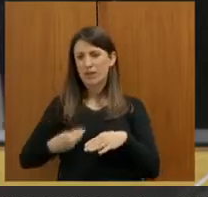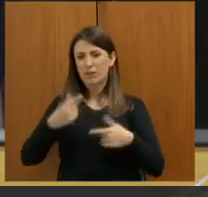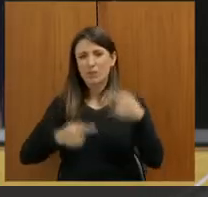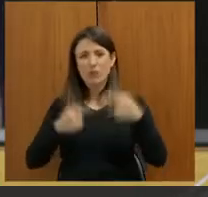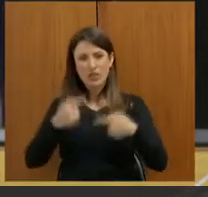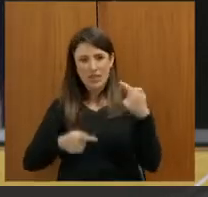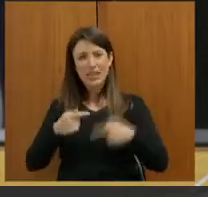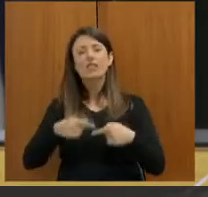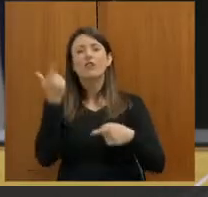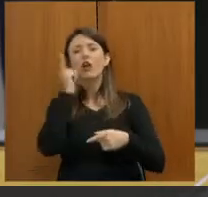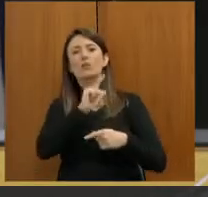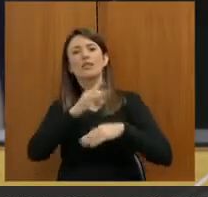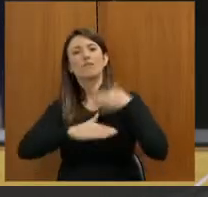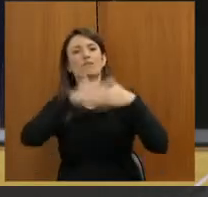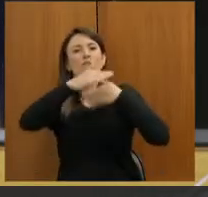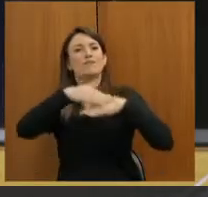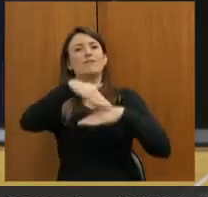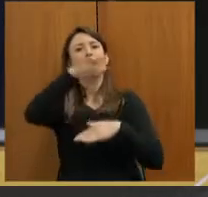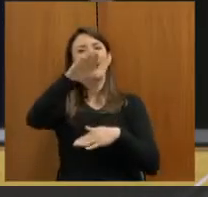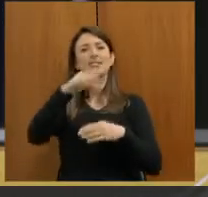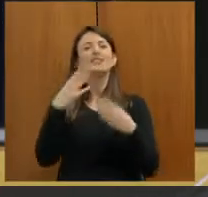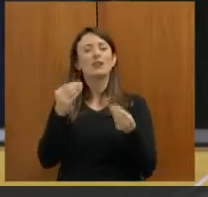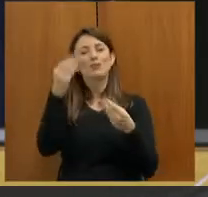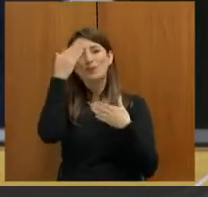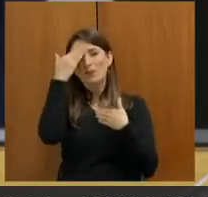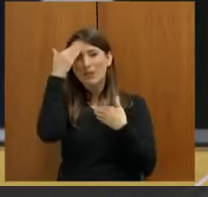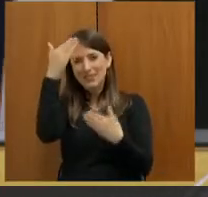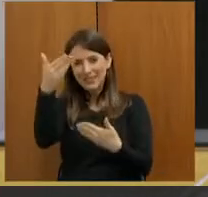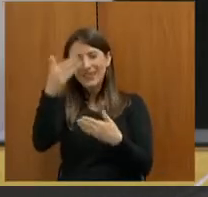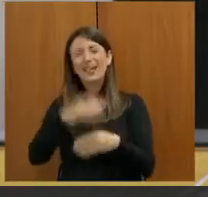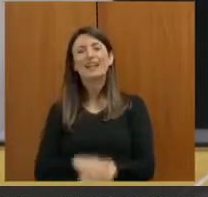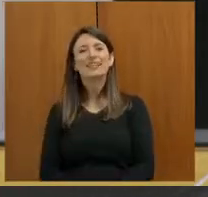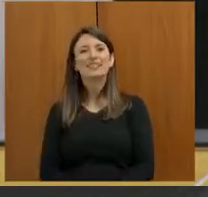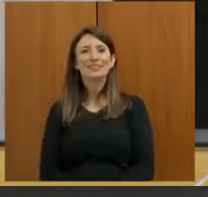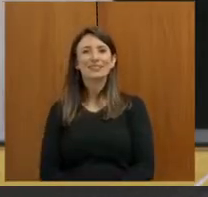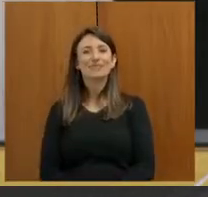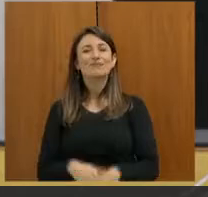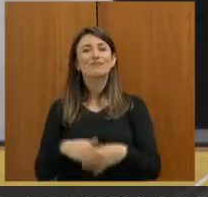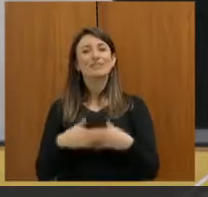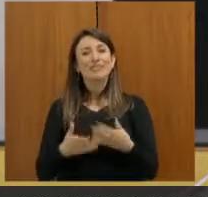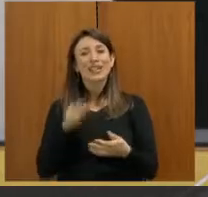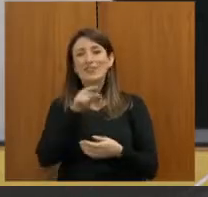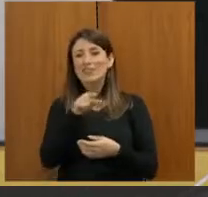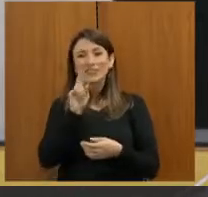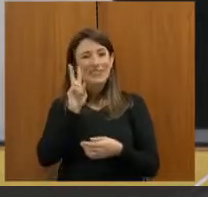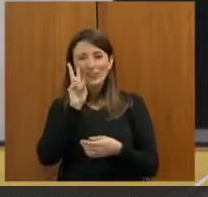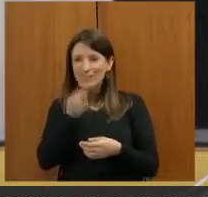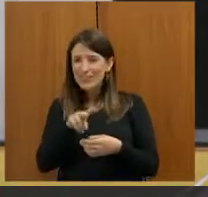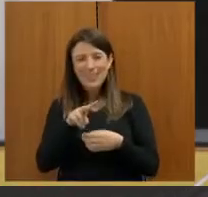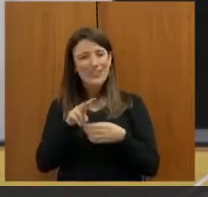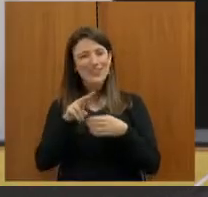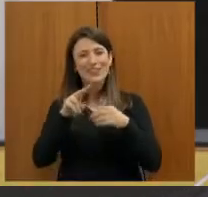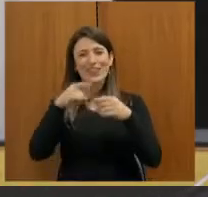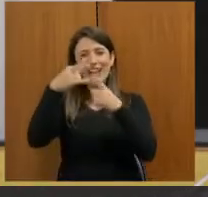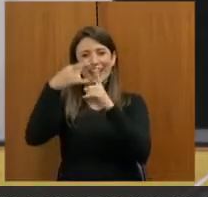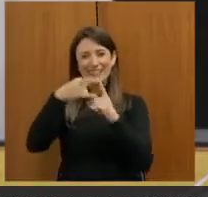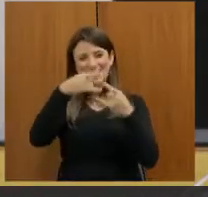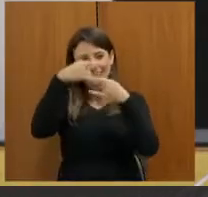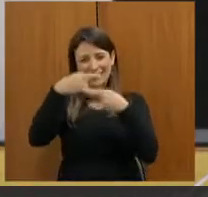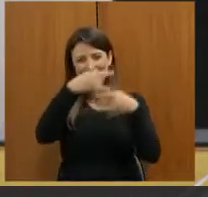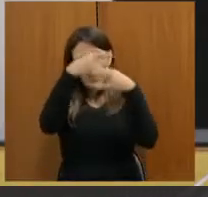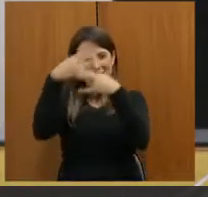Obrigado aí pelo destaque muito importante trazemos aqui Gente vocês não estão vendo a nossa telinha que vai estar todas as mulheres aqui da telinha